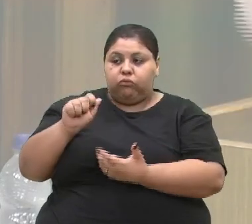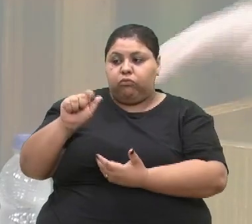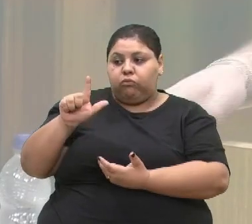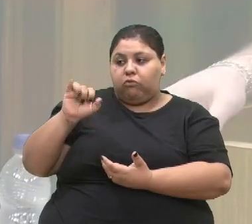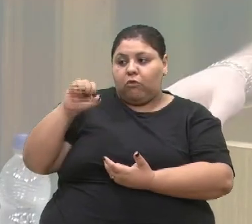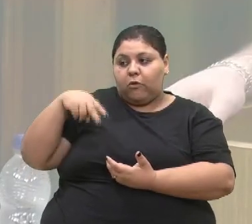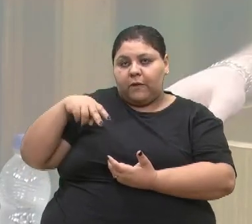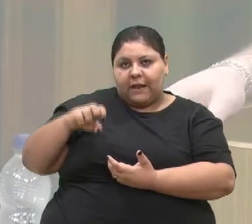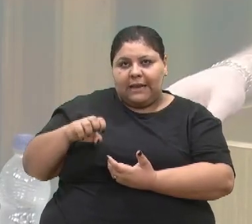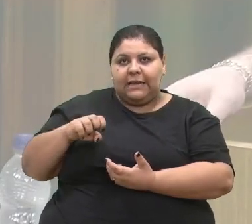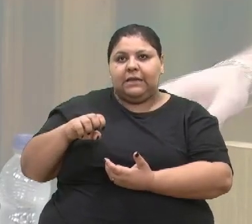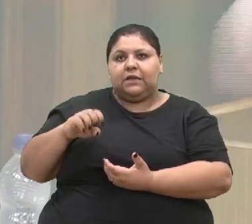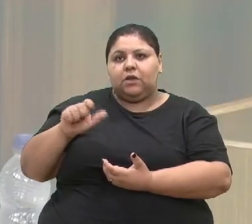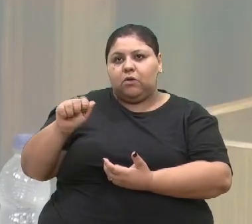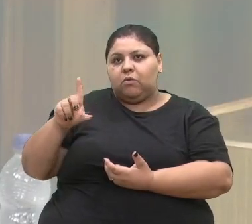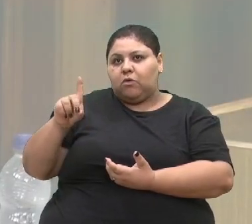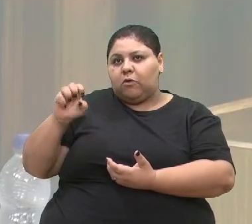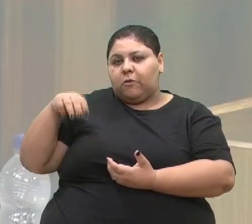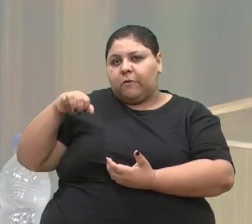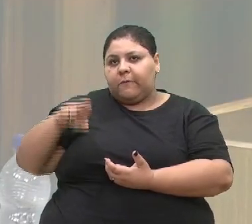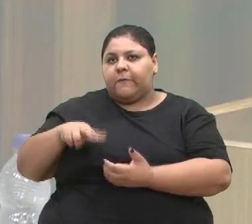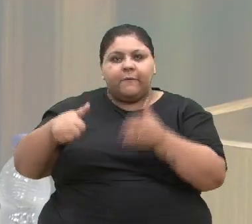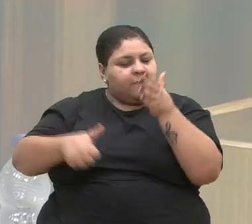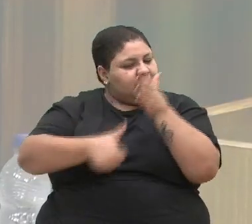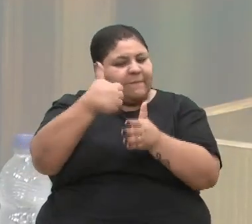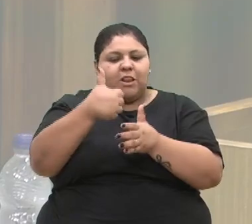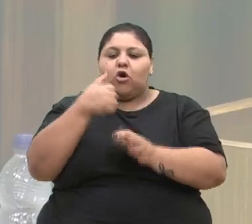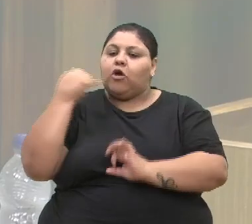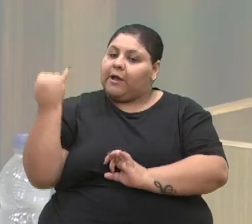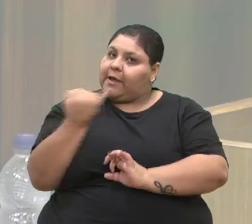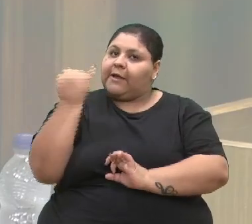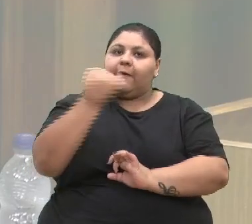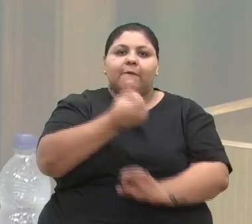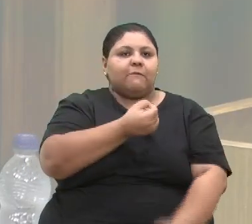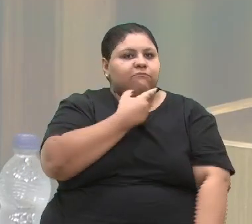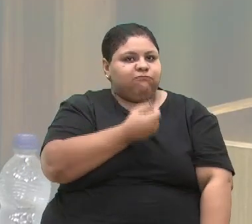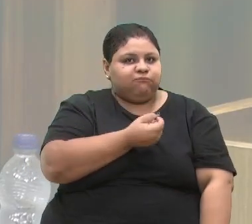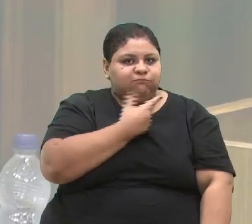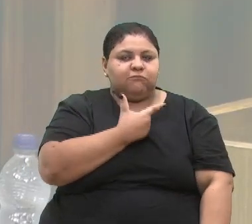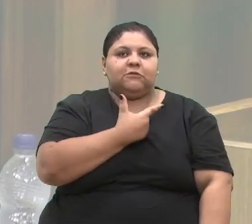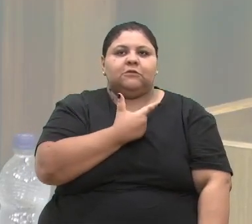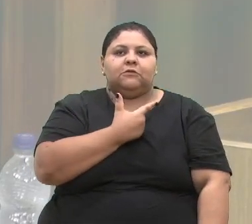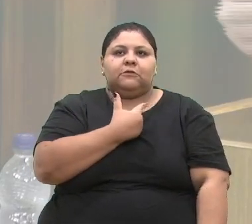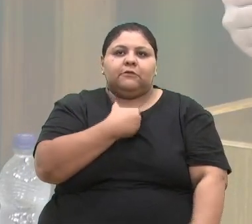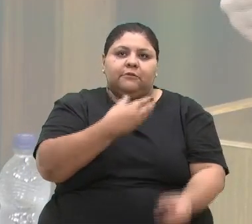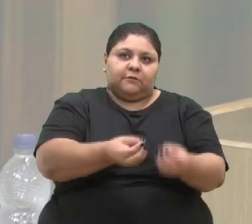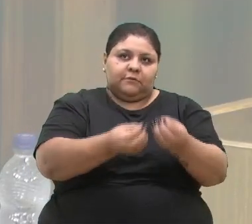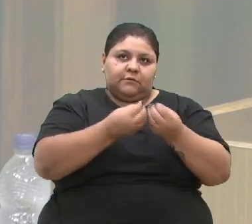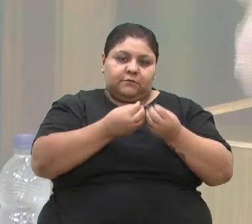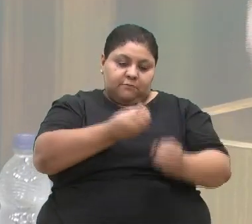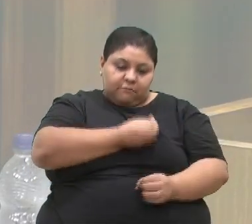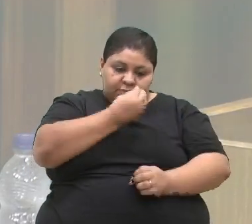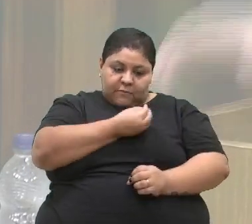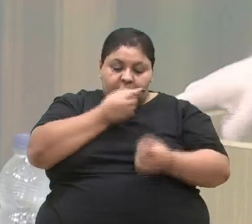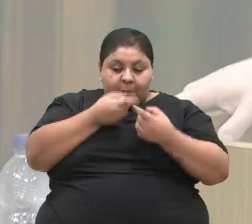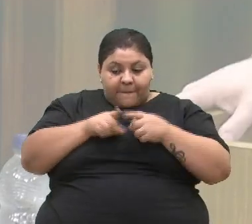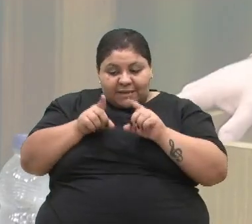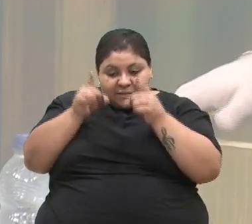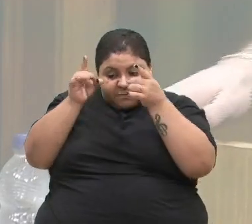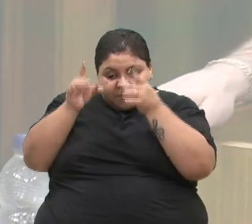pelo Ademir Bressan, da melhora significativa que esse remédio trouxe para a vida deles, mas em